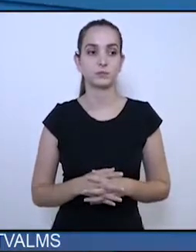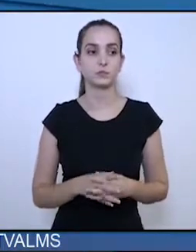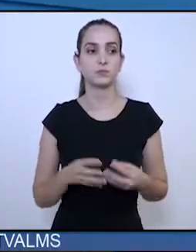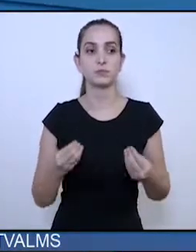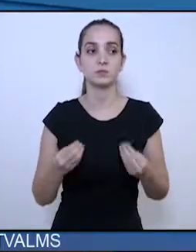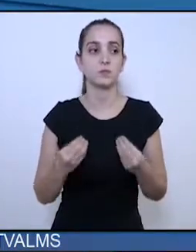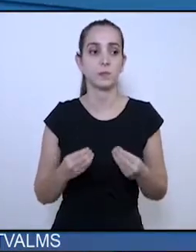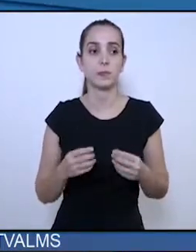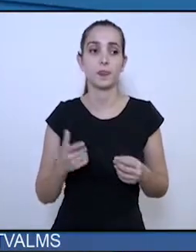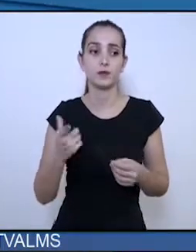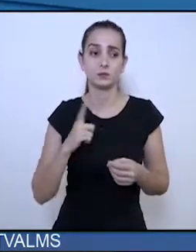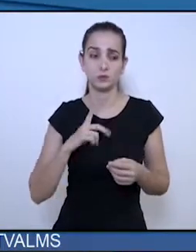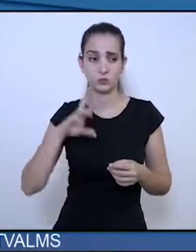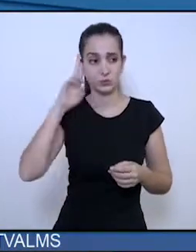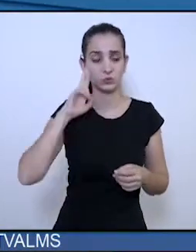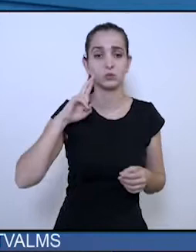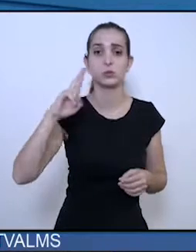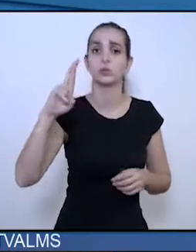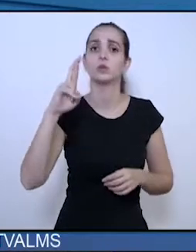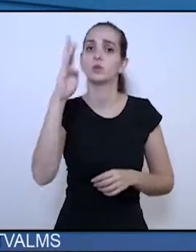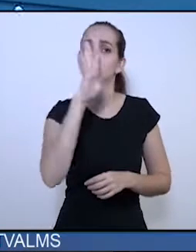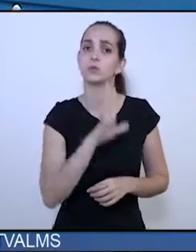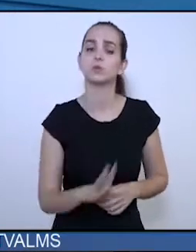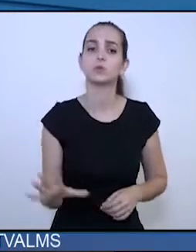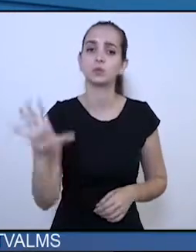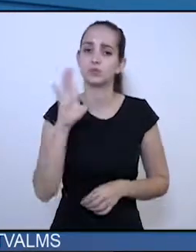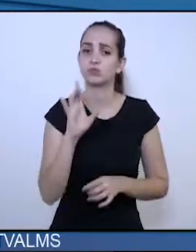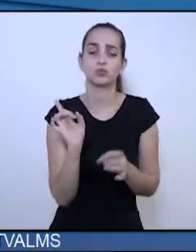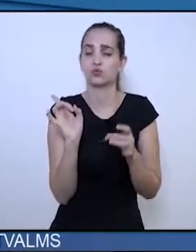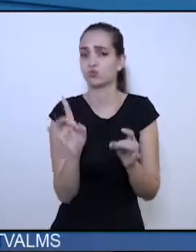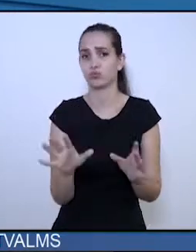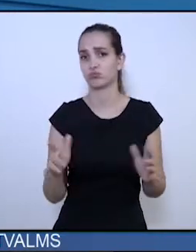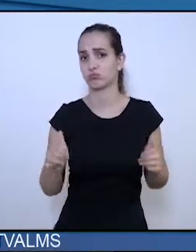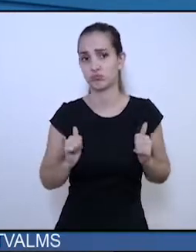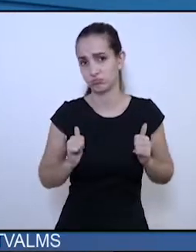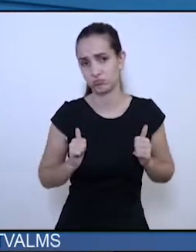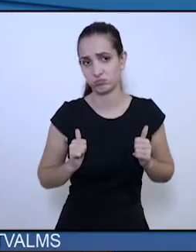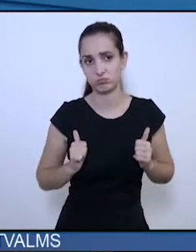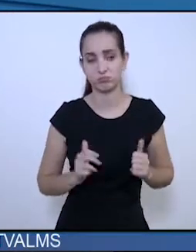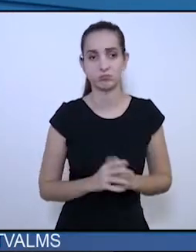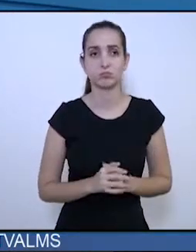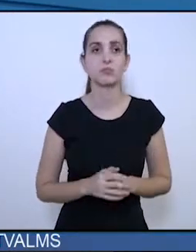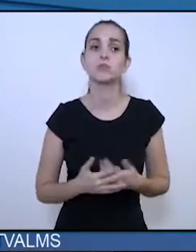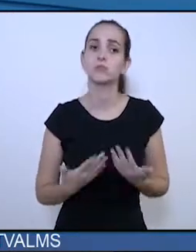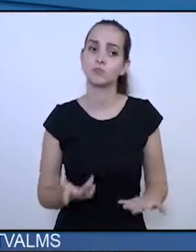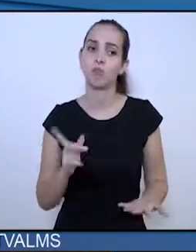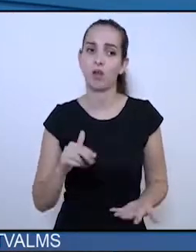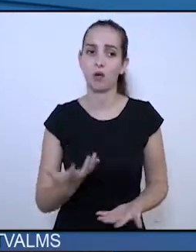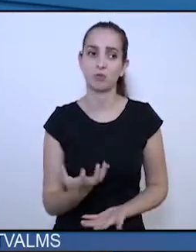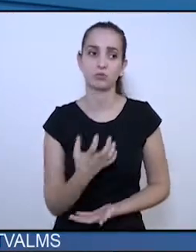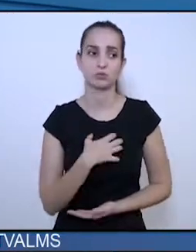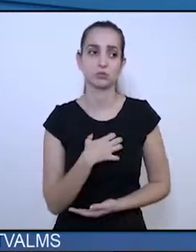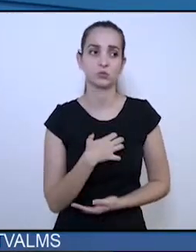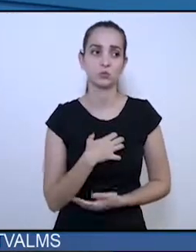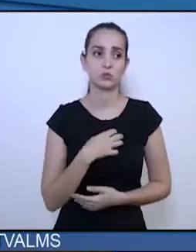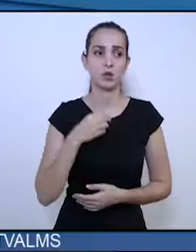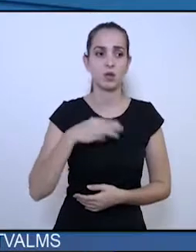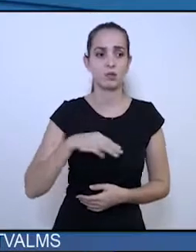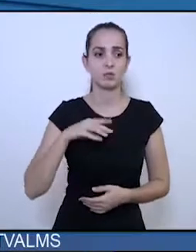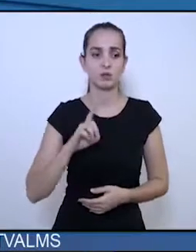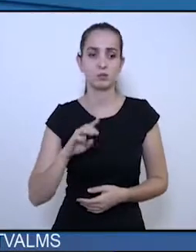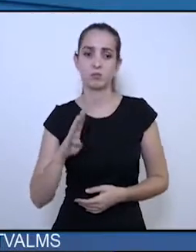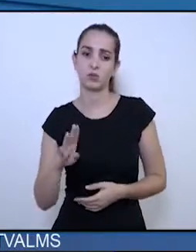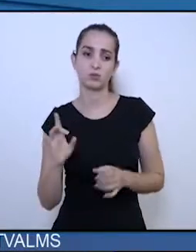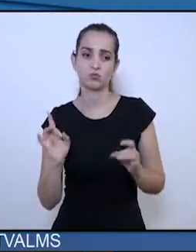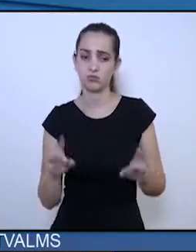assumir o comando da nação e ficar por isso mesmo? Será que é o sentimento do MDB é esse? Como